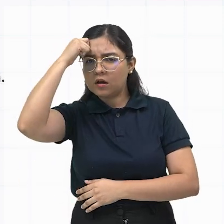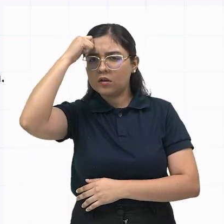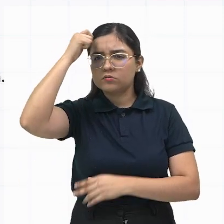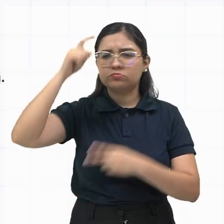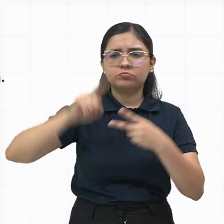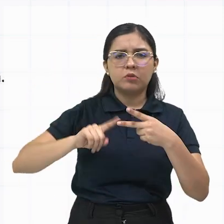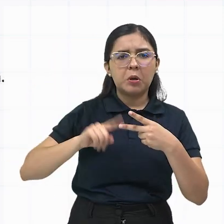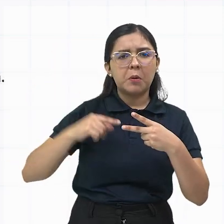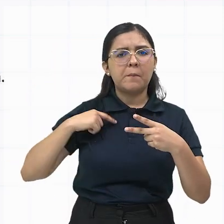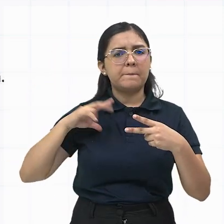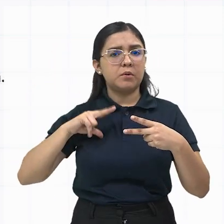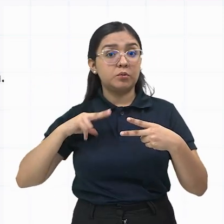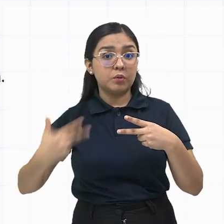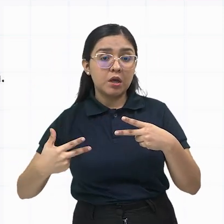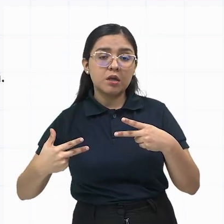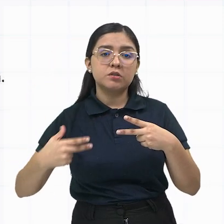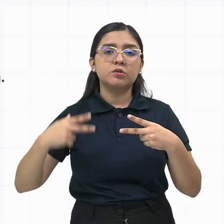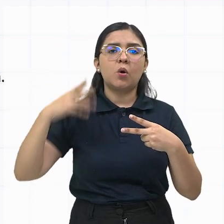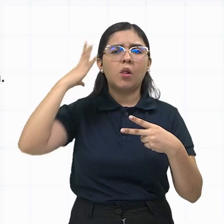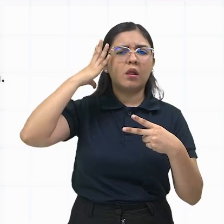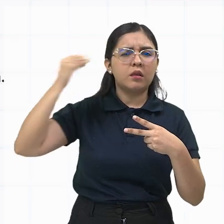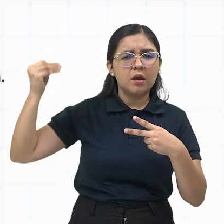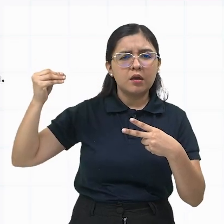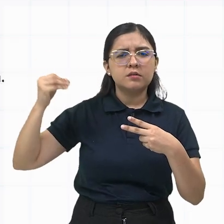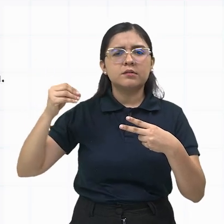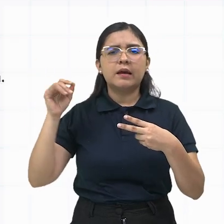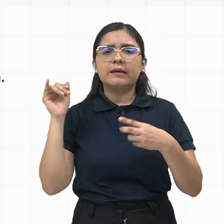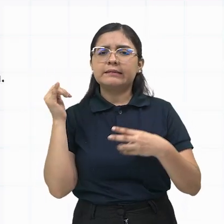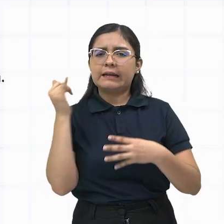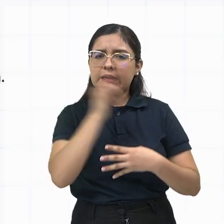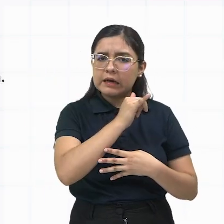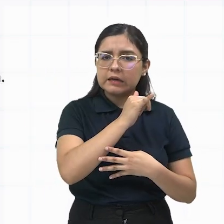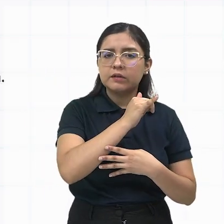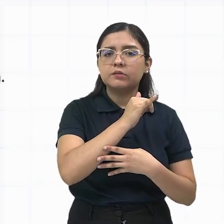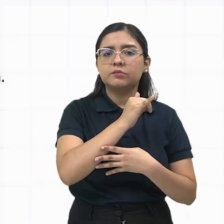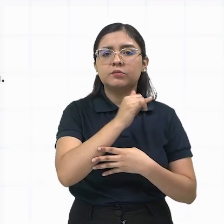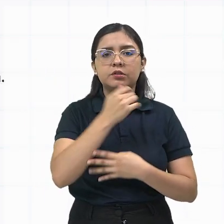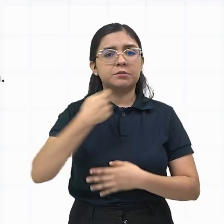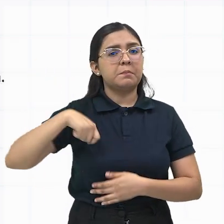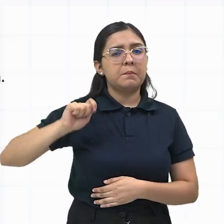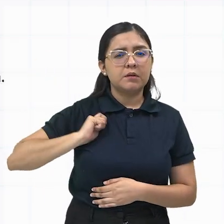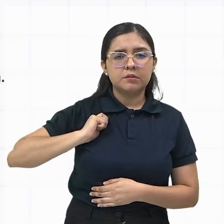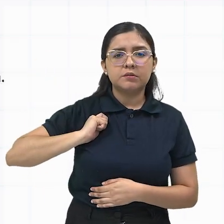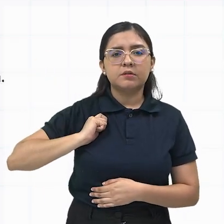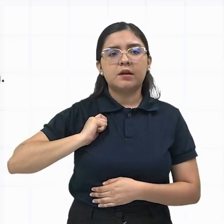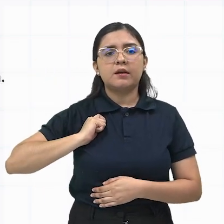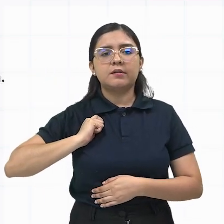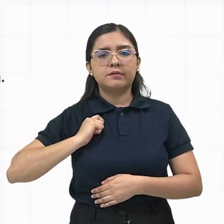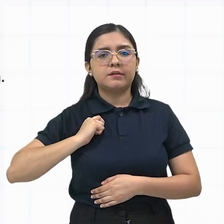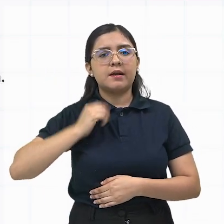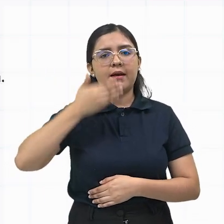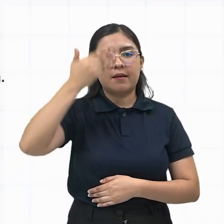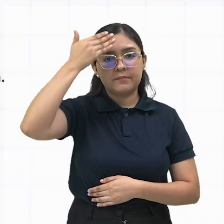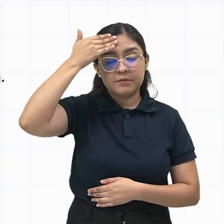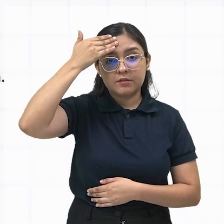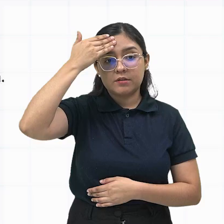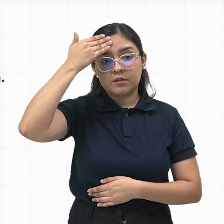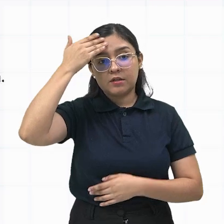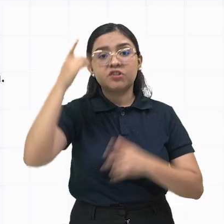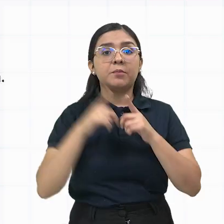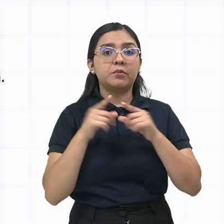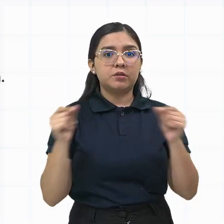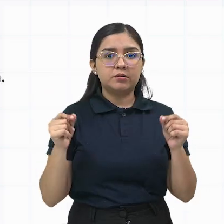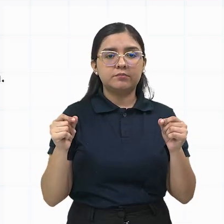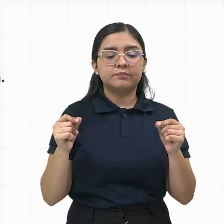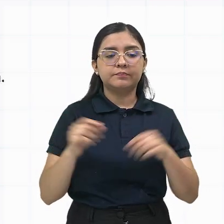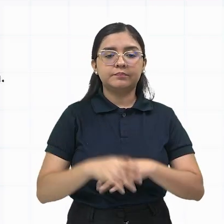africanos, portugueses, holandeses, italianos, espanhóis, árabes e japoneses. Essa é